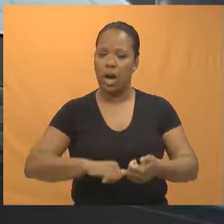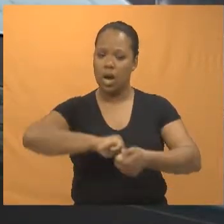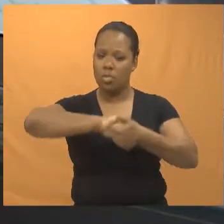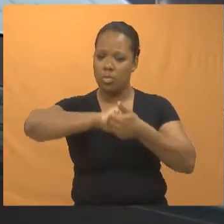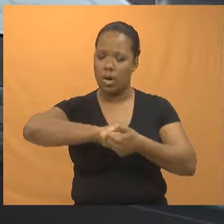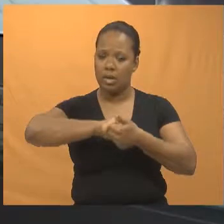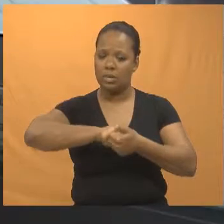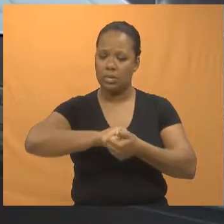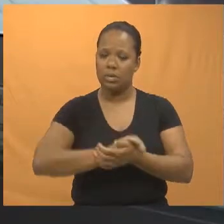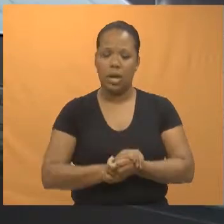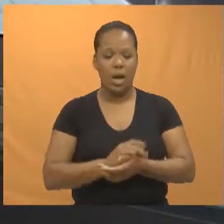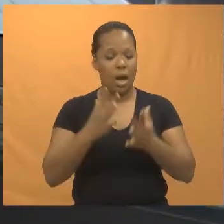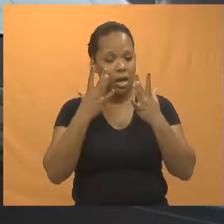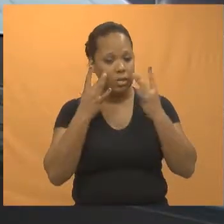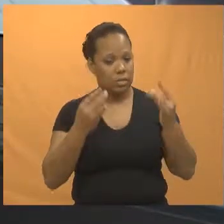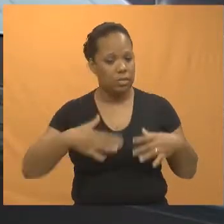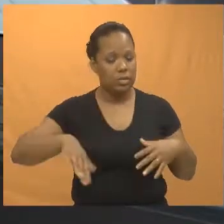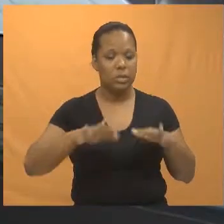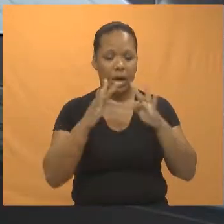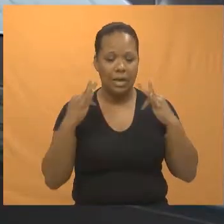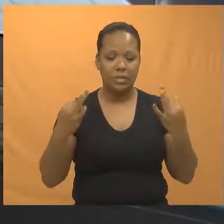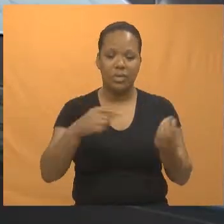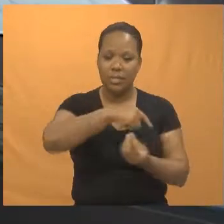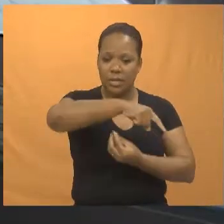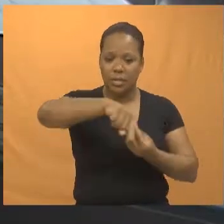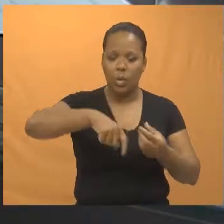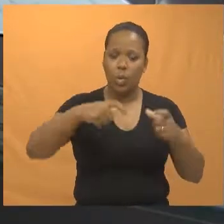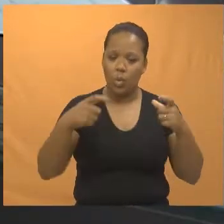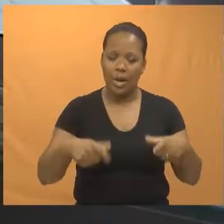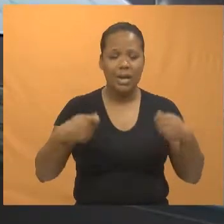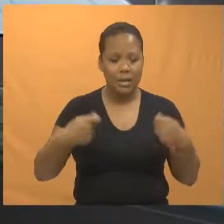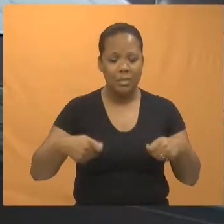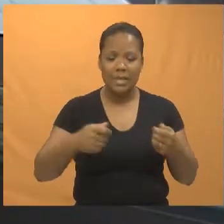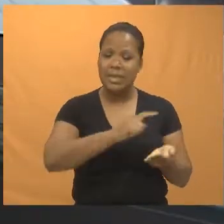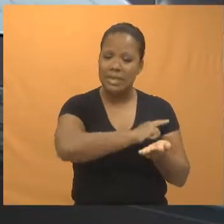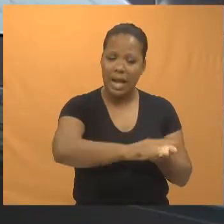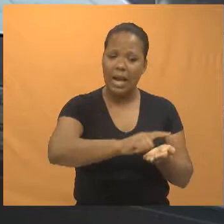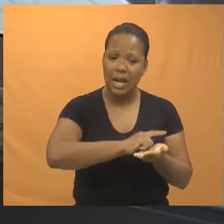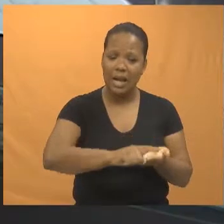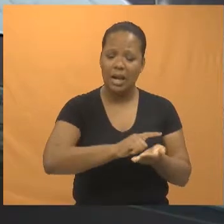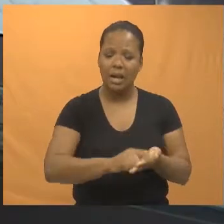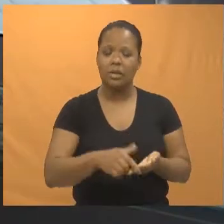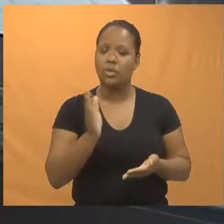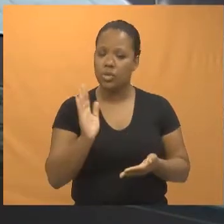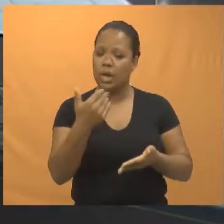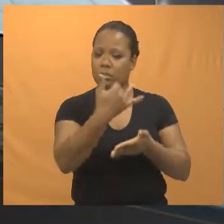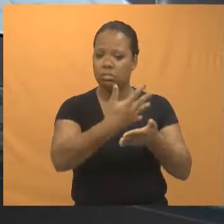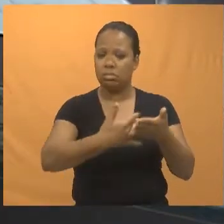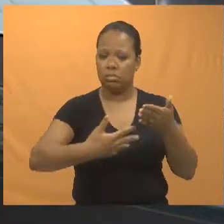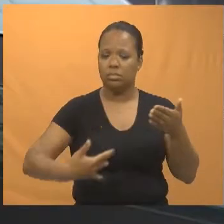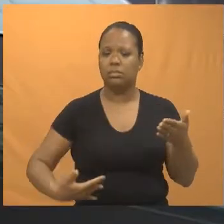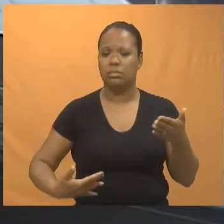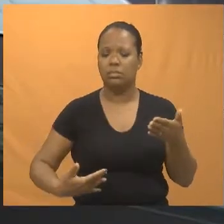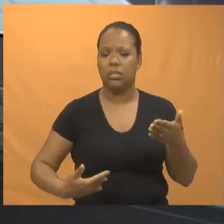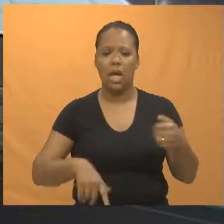a presteza na atenção a essas famílias que estão em volta de áreas que precisam ser mantidas limpas, como bem colocado, né? A gente está